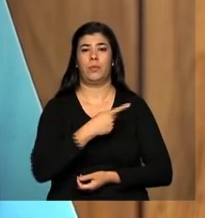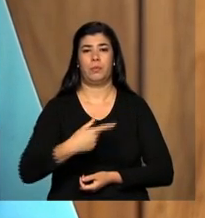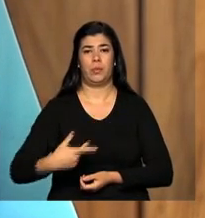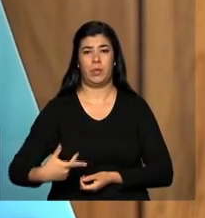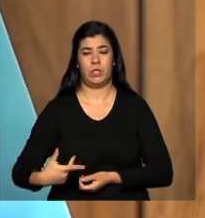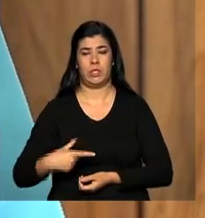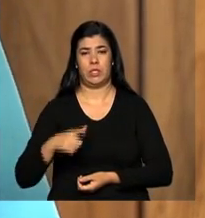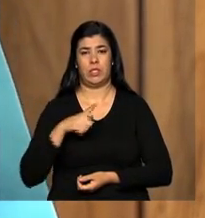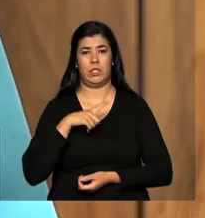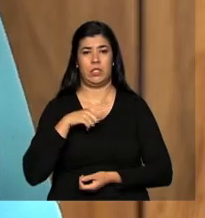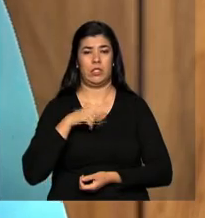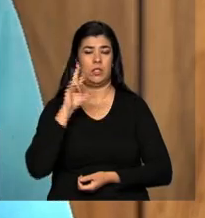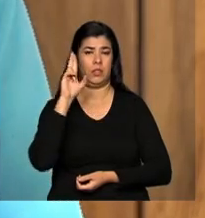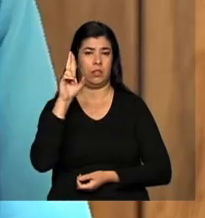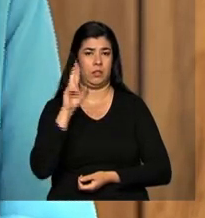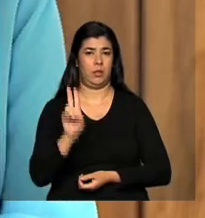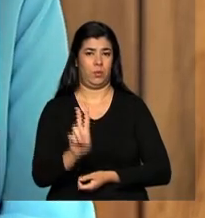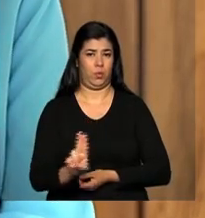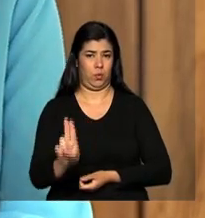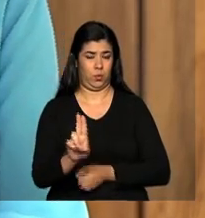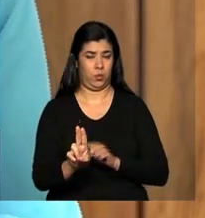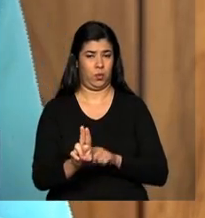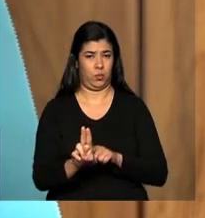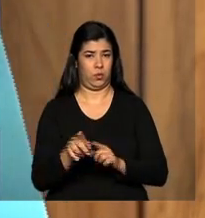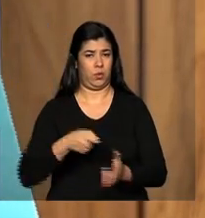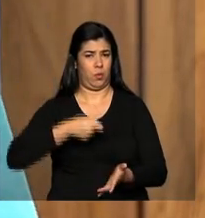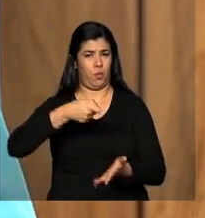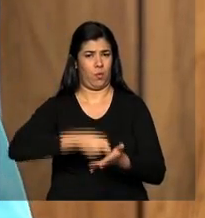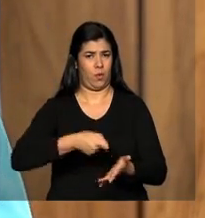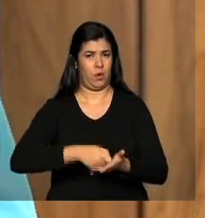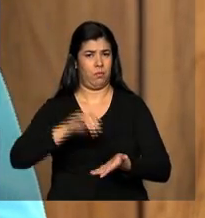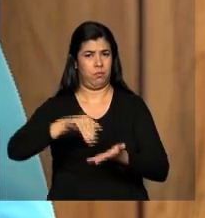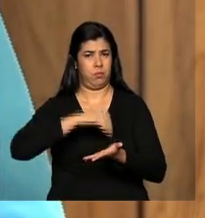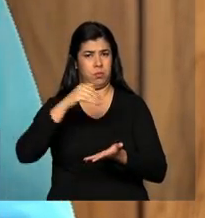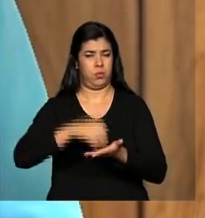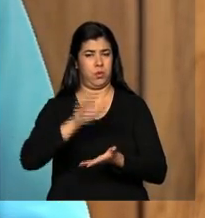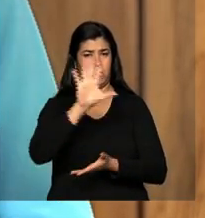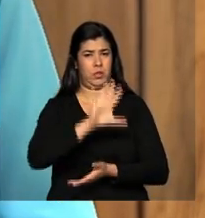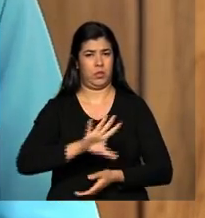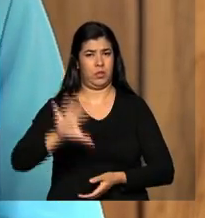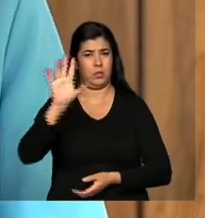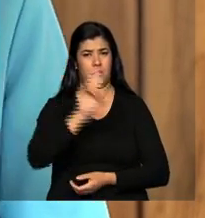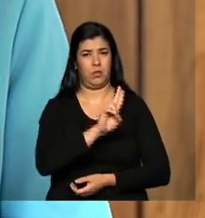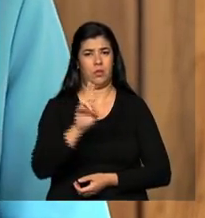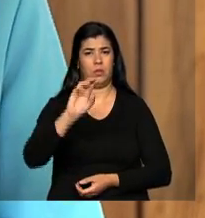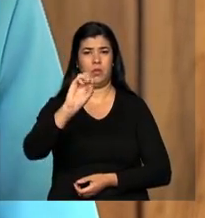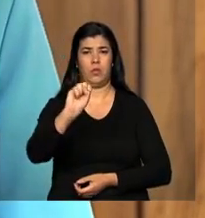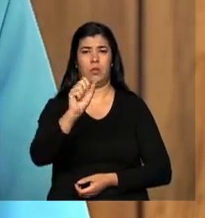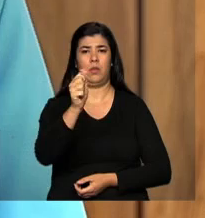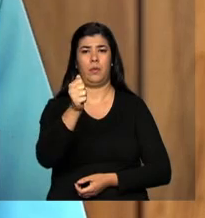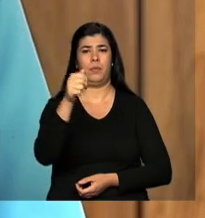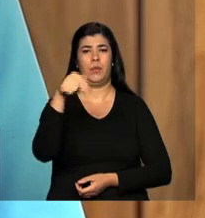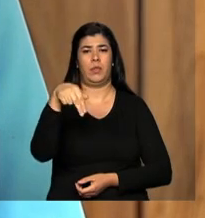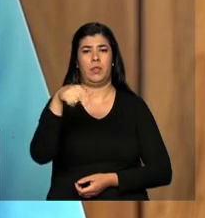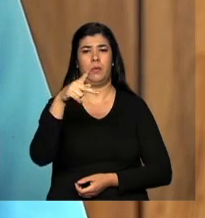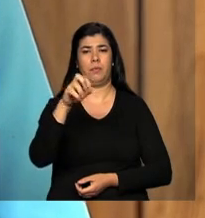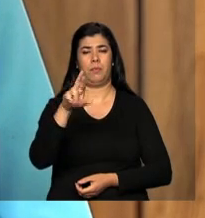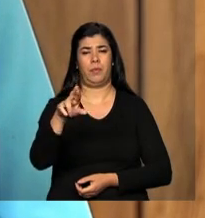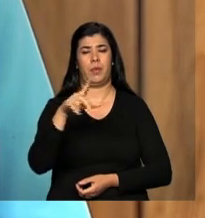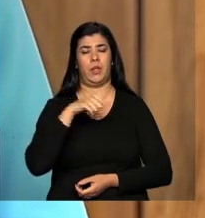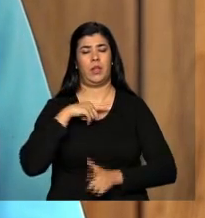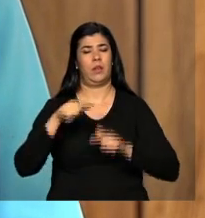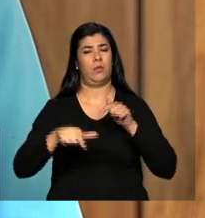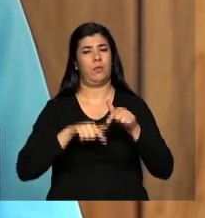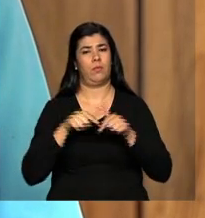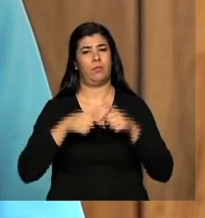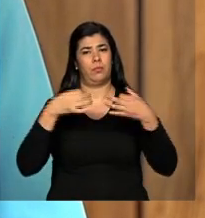Uruguai e que conta com a firme atuação do secretário-geral Samper, tem papel fundamental a